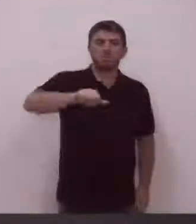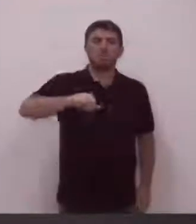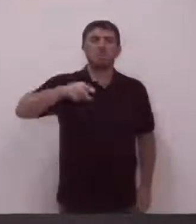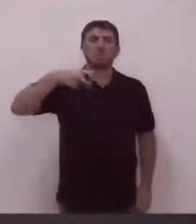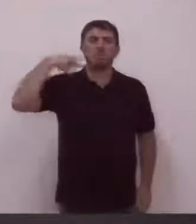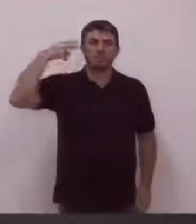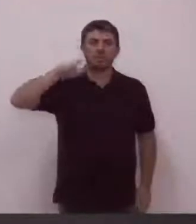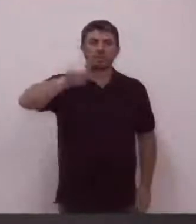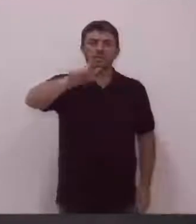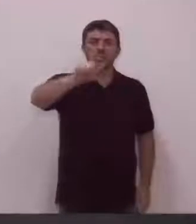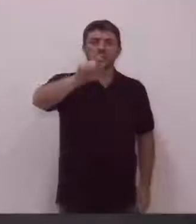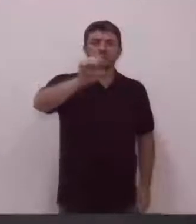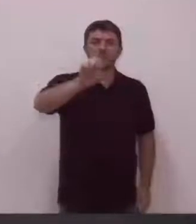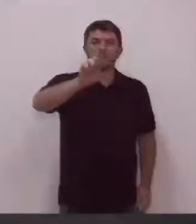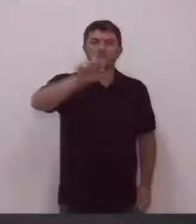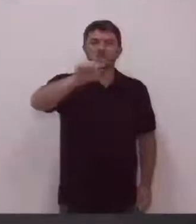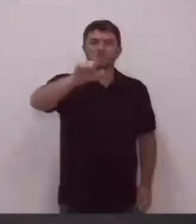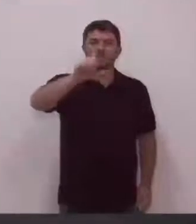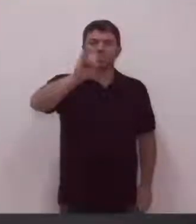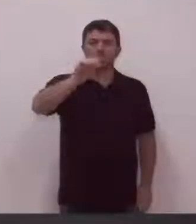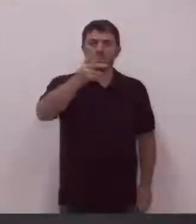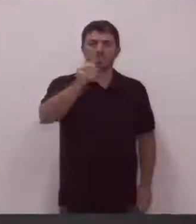Canguçu. Rejeito.